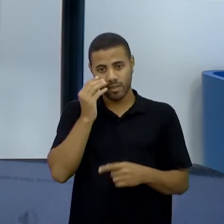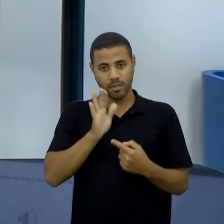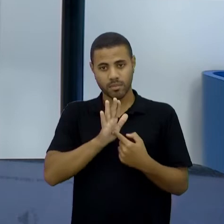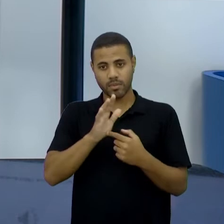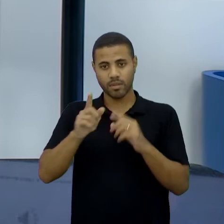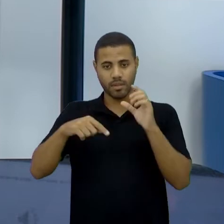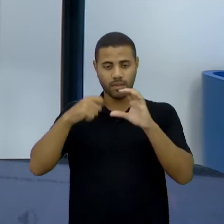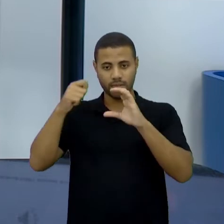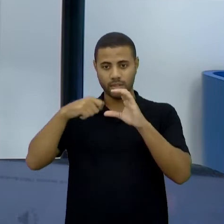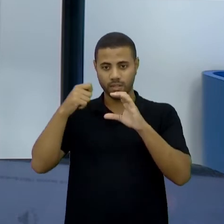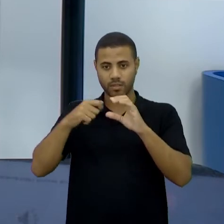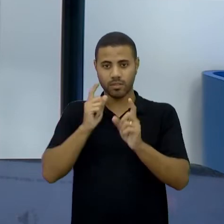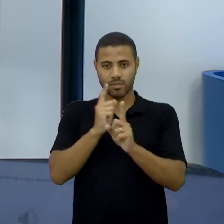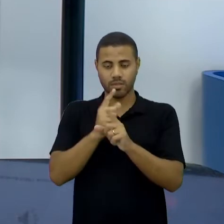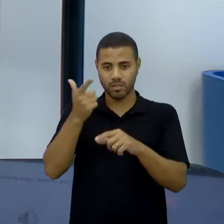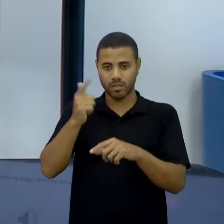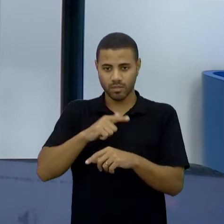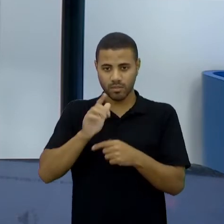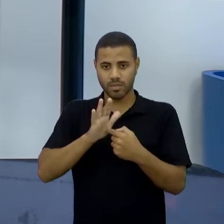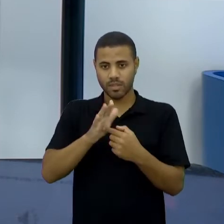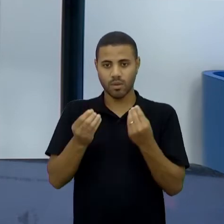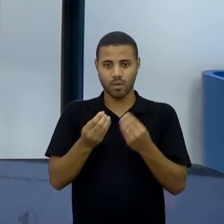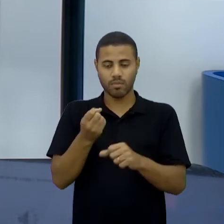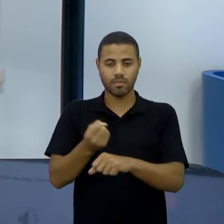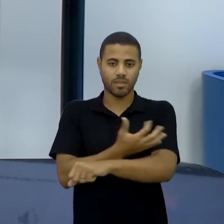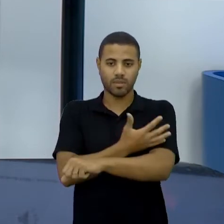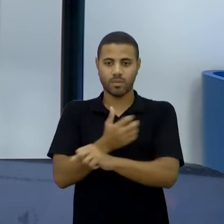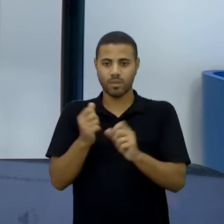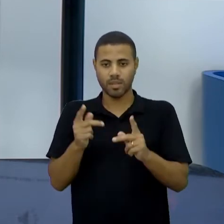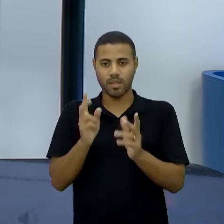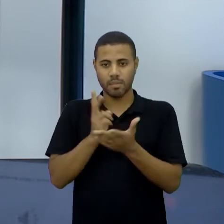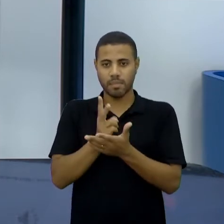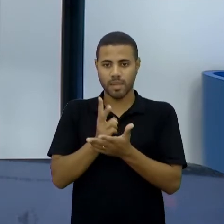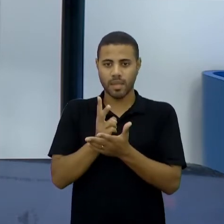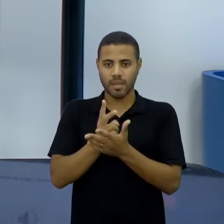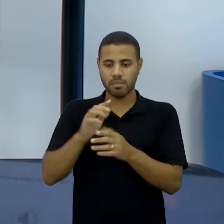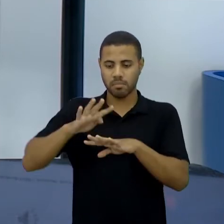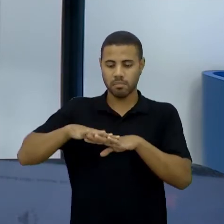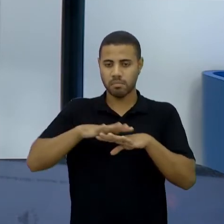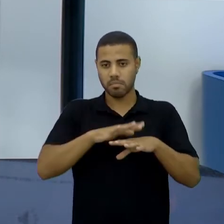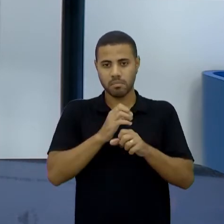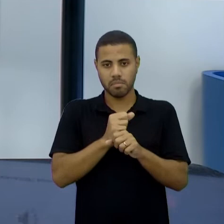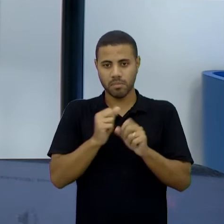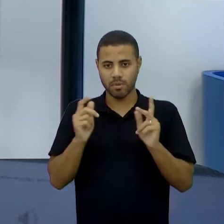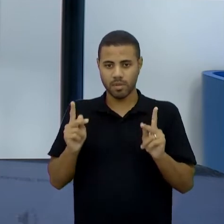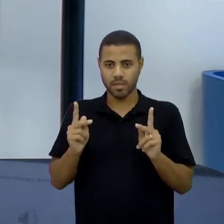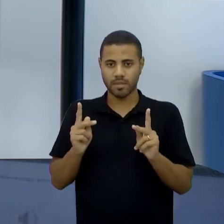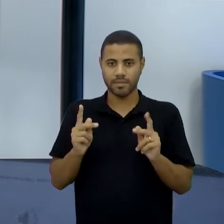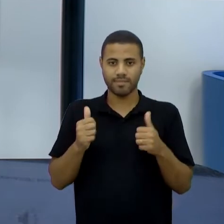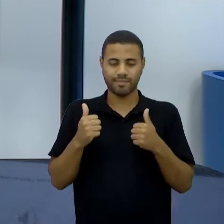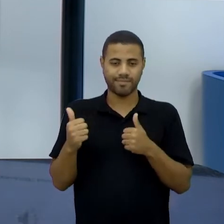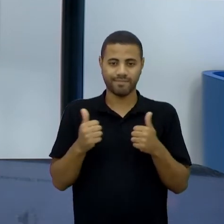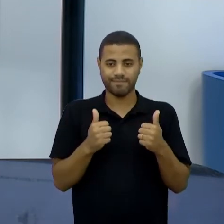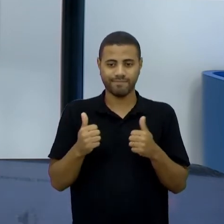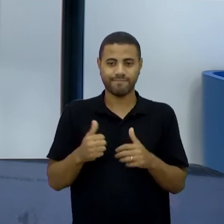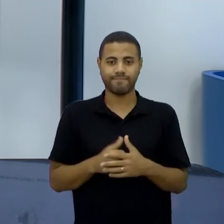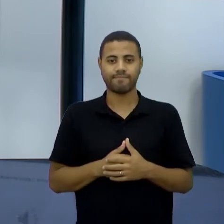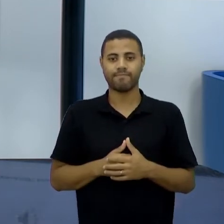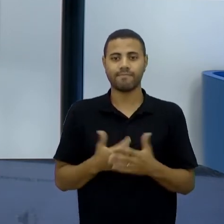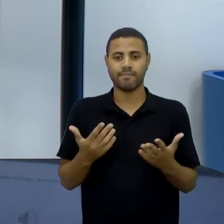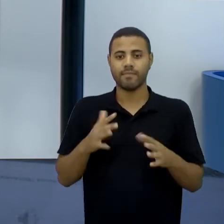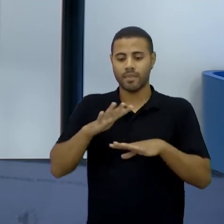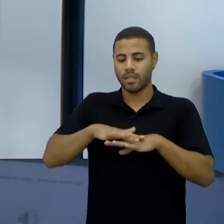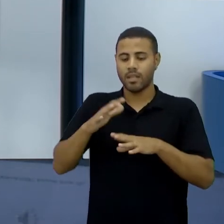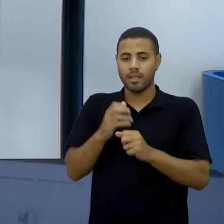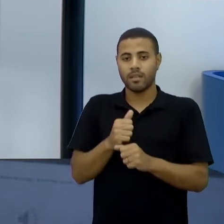que a gente se encontrar e a gente vai usar esta expressão aí, em vez de ficar calculando um por um. Beleza? Então, este cálculo, viu,